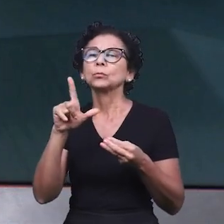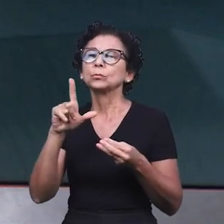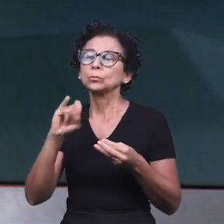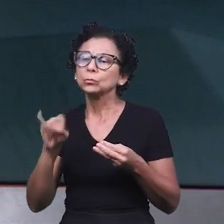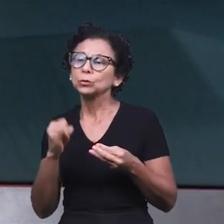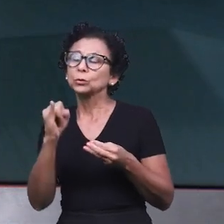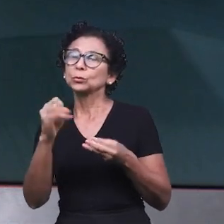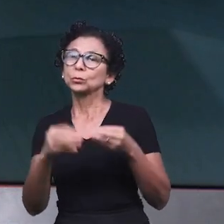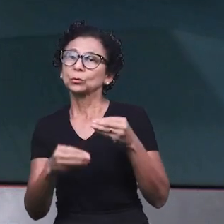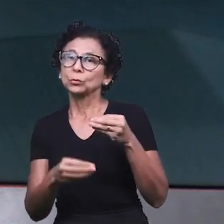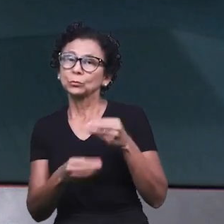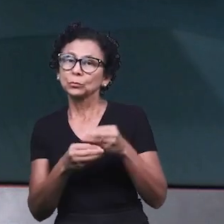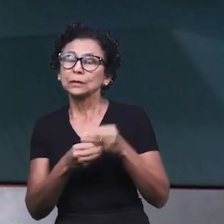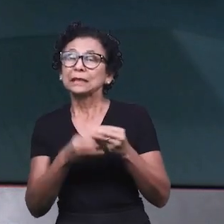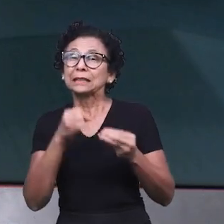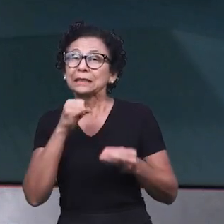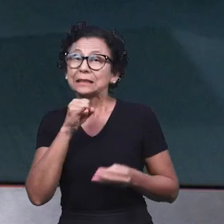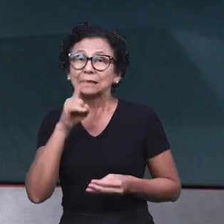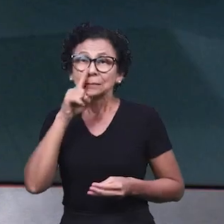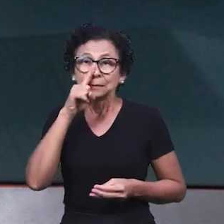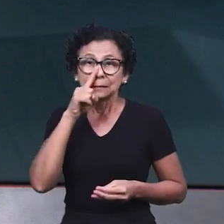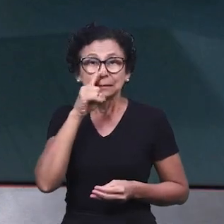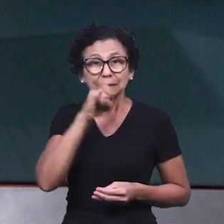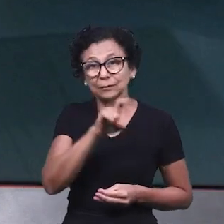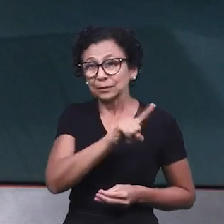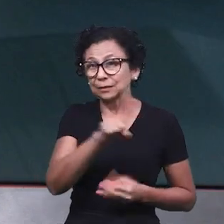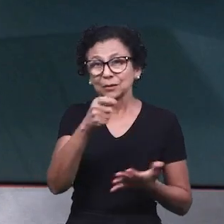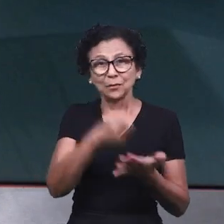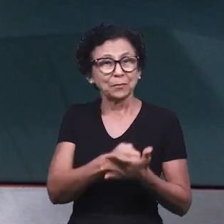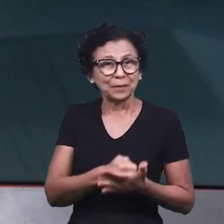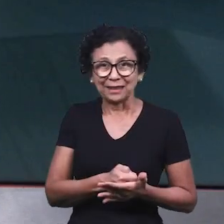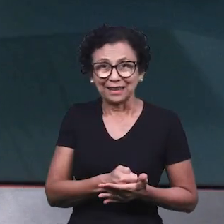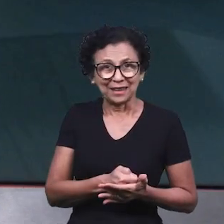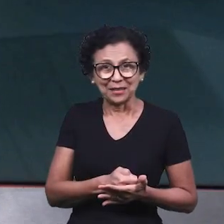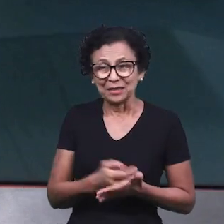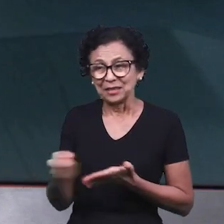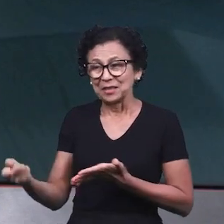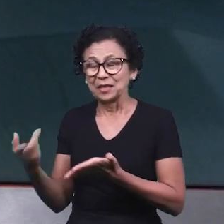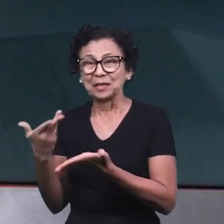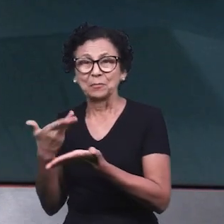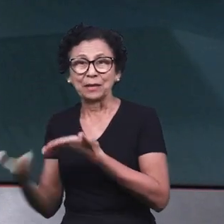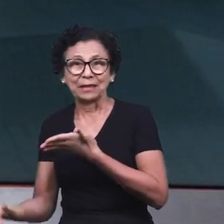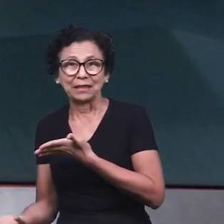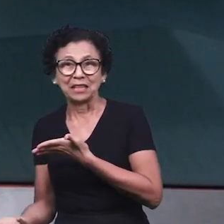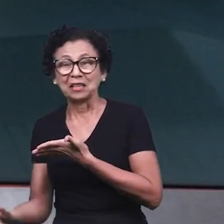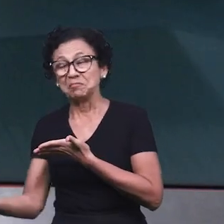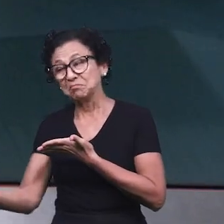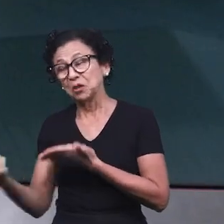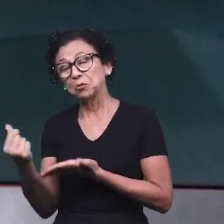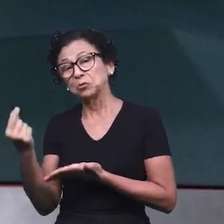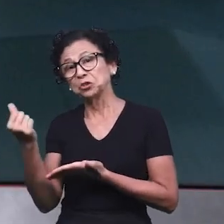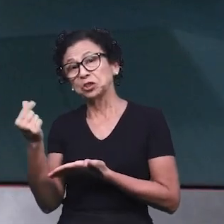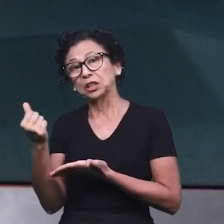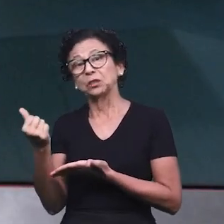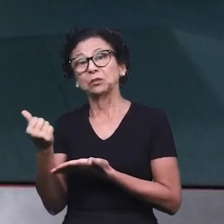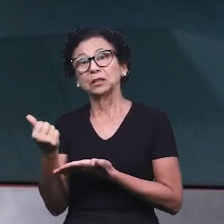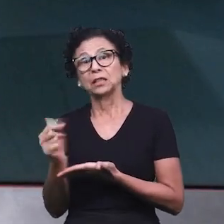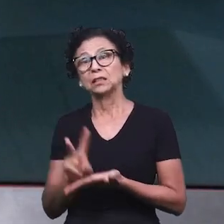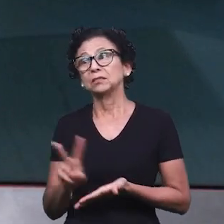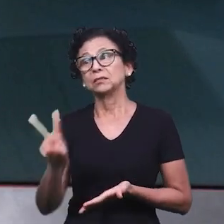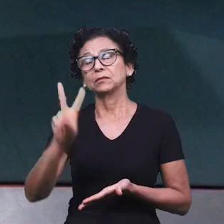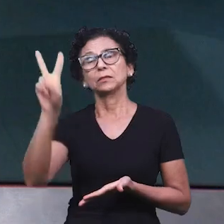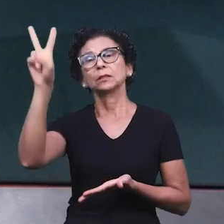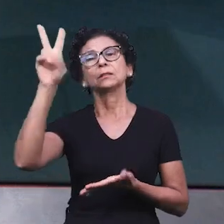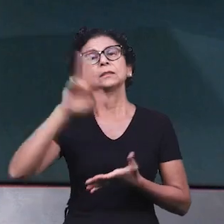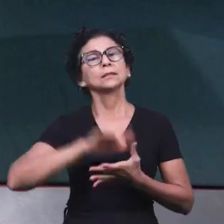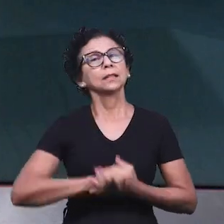taxa de juros, que é o risco de você não pagar, ou o risco de não receber. Então, o capital dele é